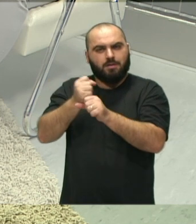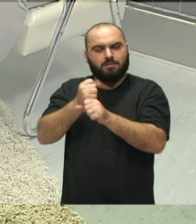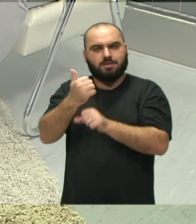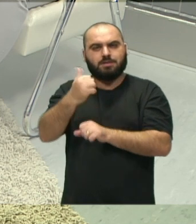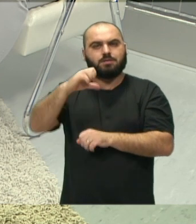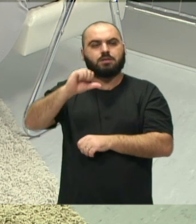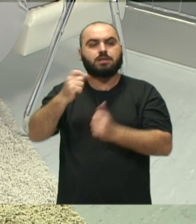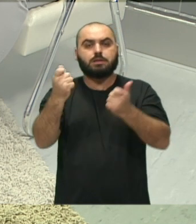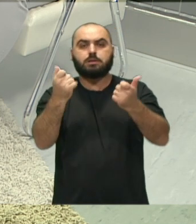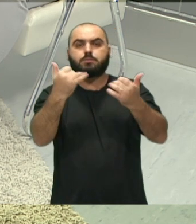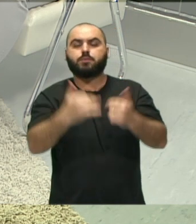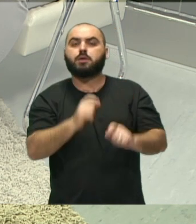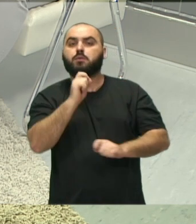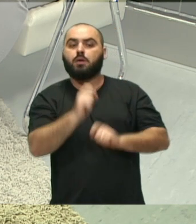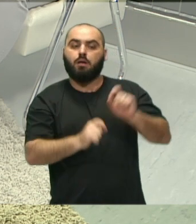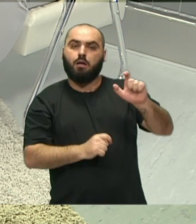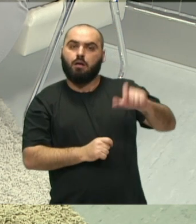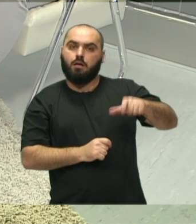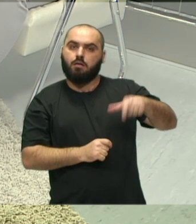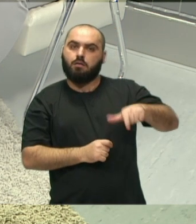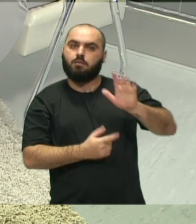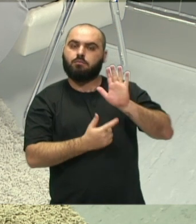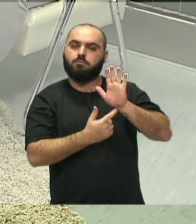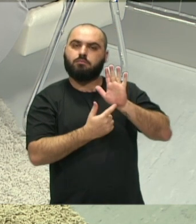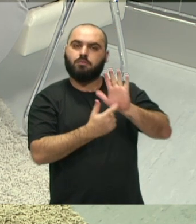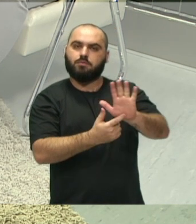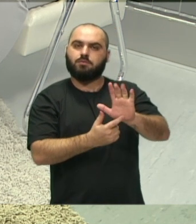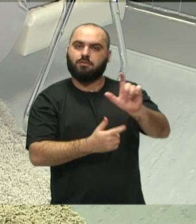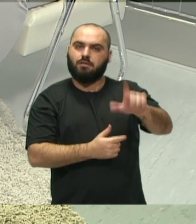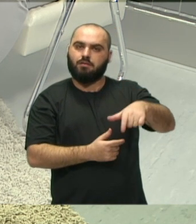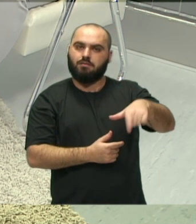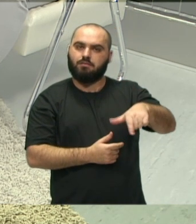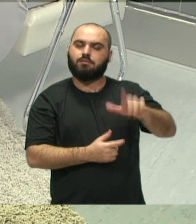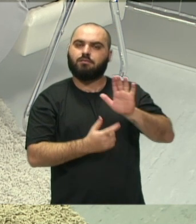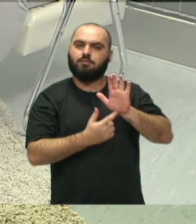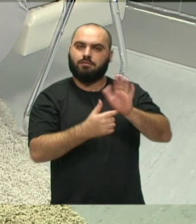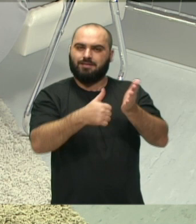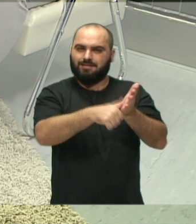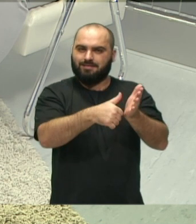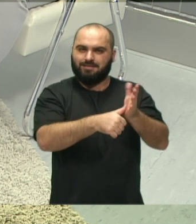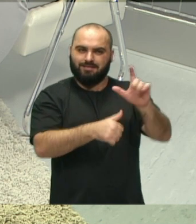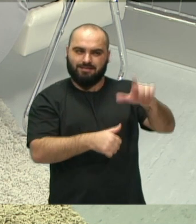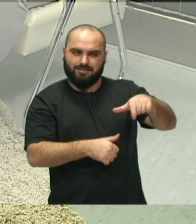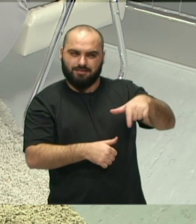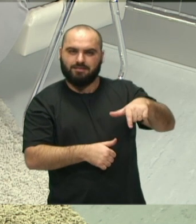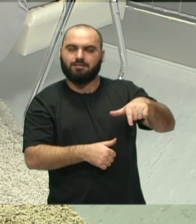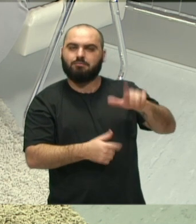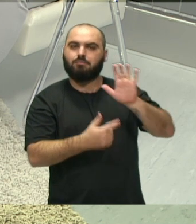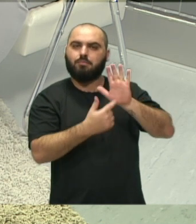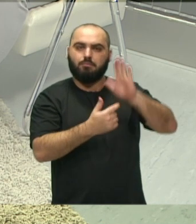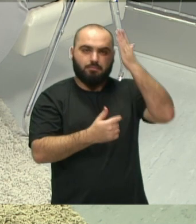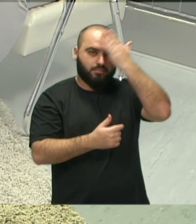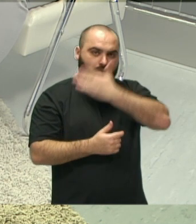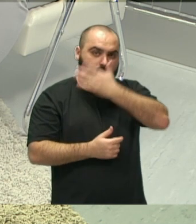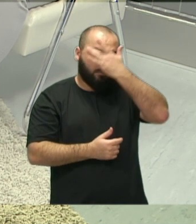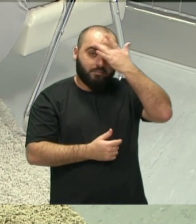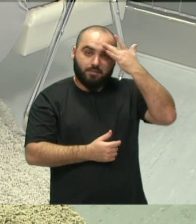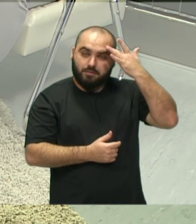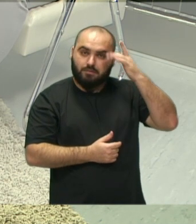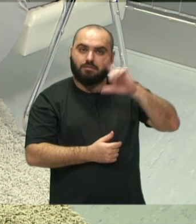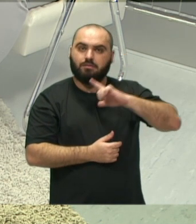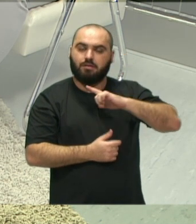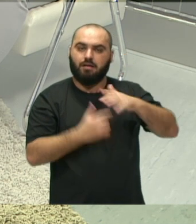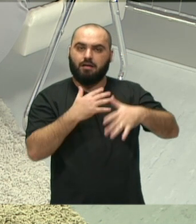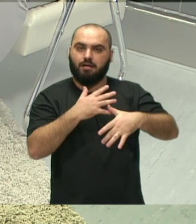de identificação do autista no município de Itajaí. Essa carteira já existe, mas o senhor pede para que seja